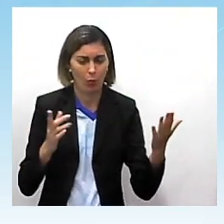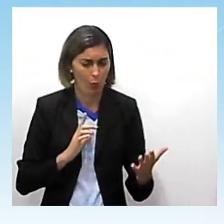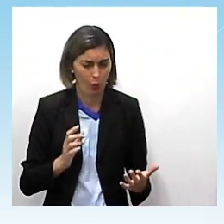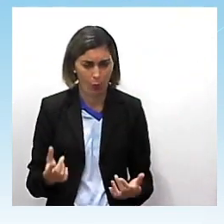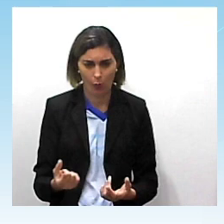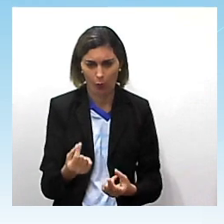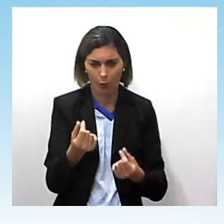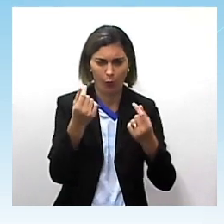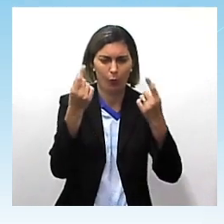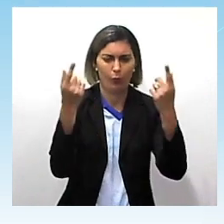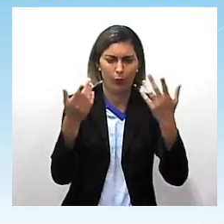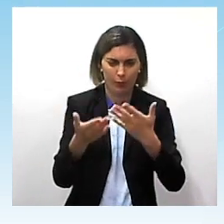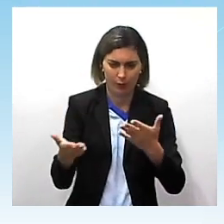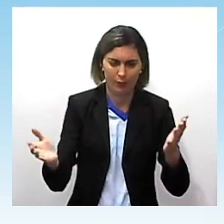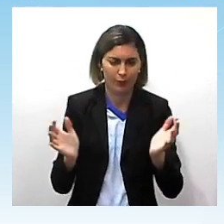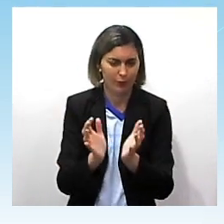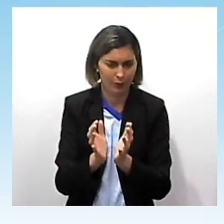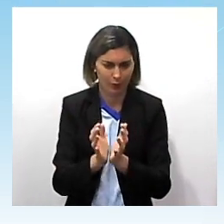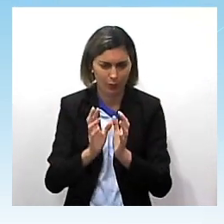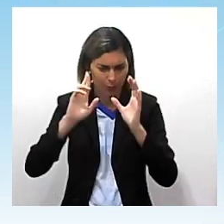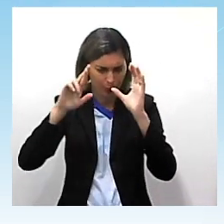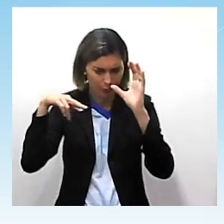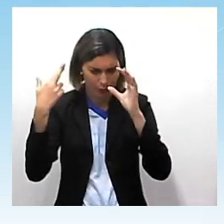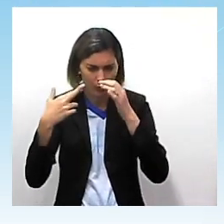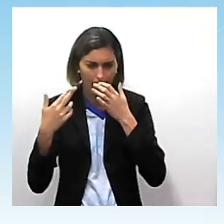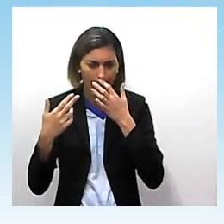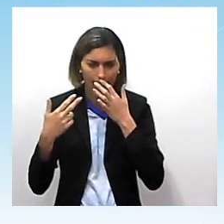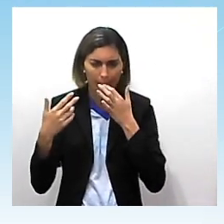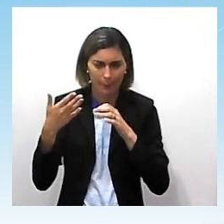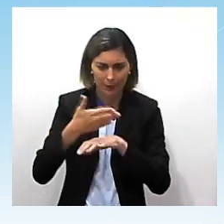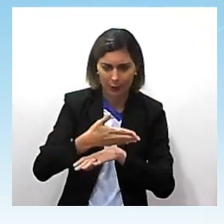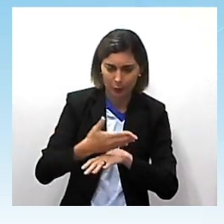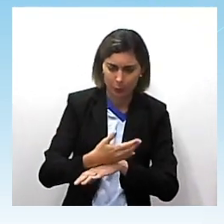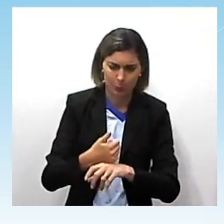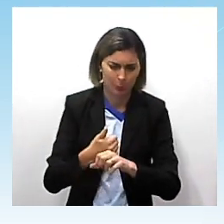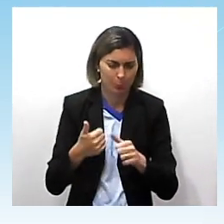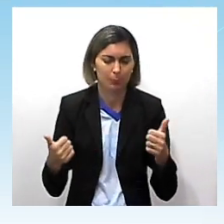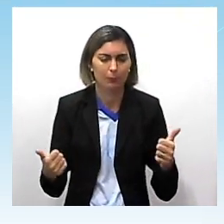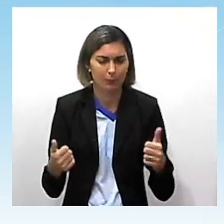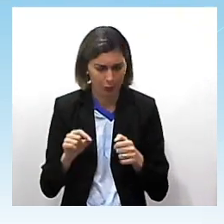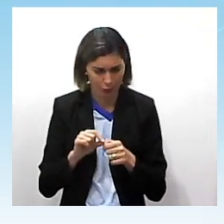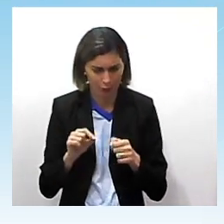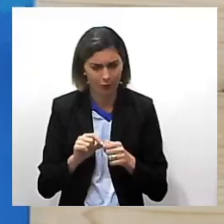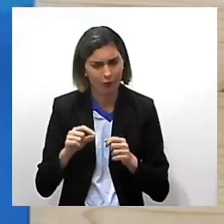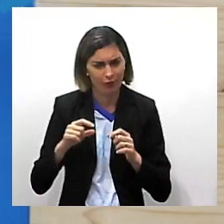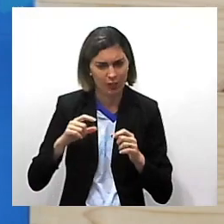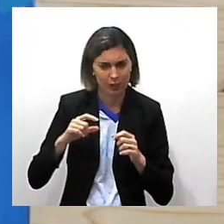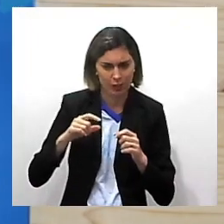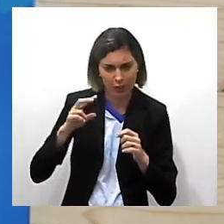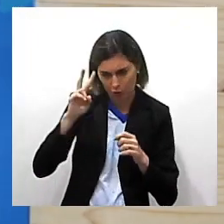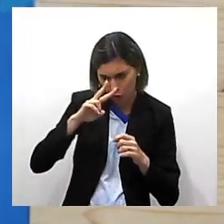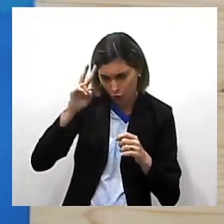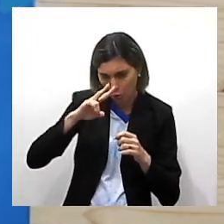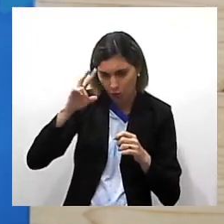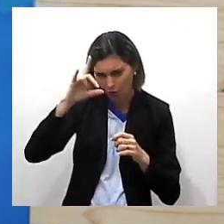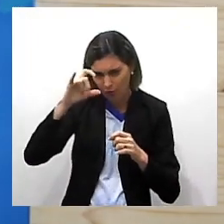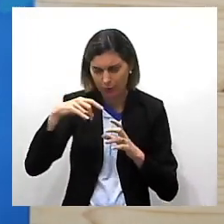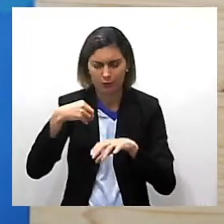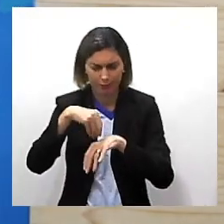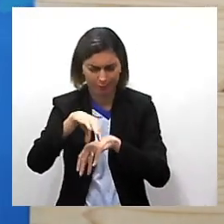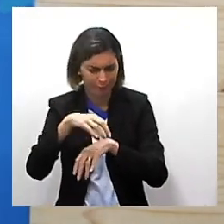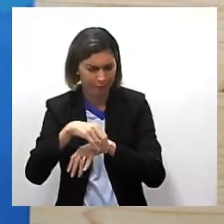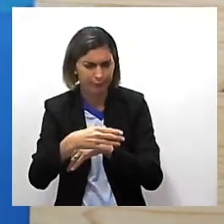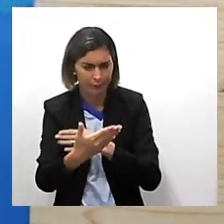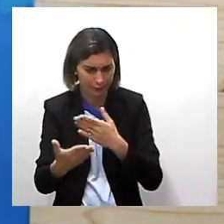Eita, ele tá ali, ó, na equipe de Robertão, entrou com todo o gás. Vou fazer um stories e esse stories vai daqui a